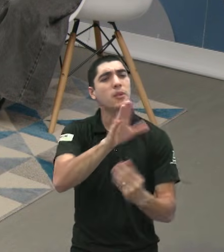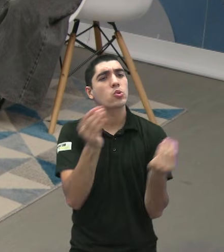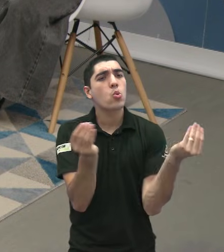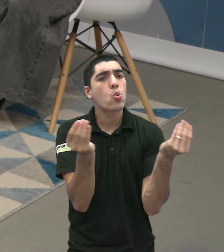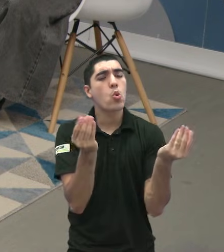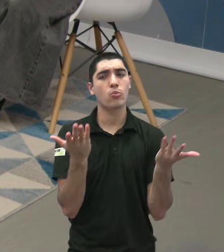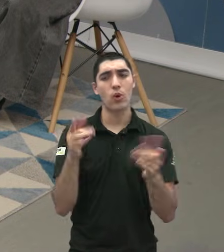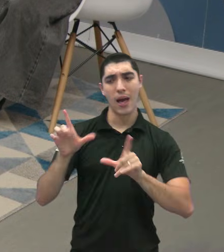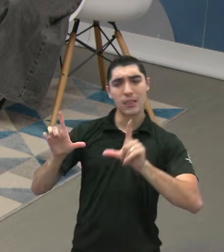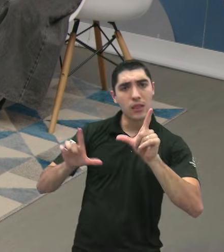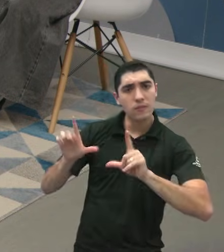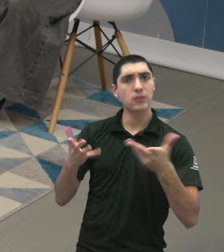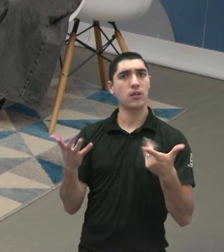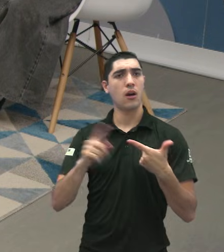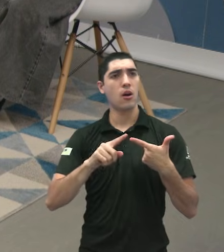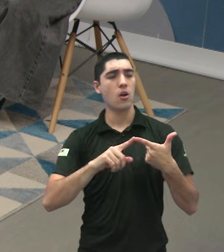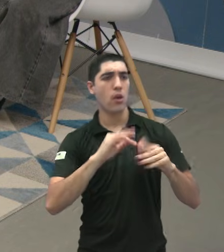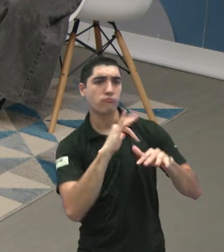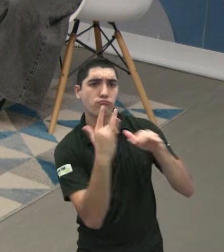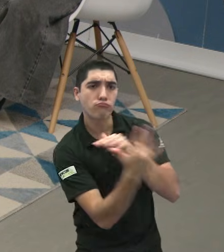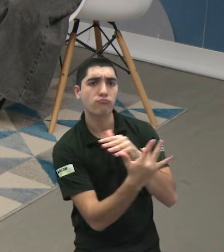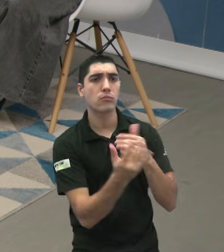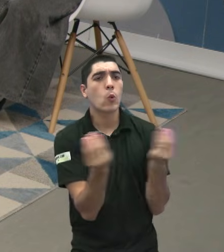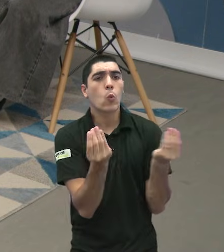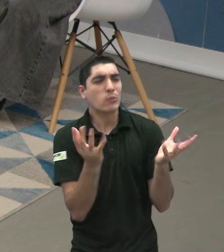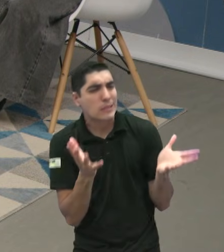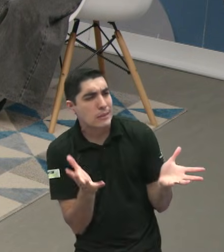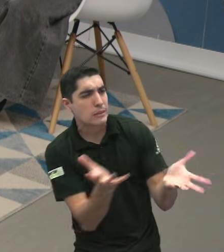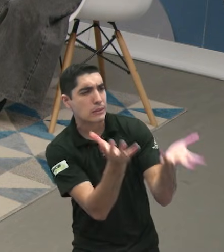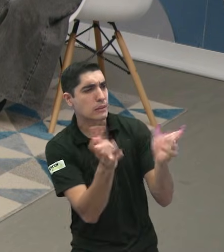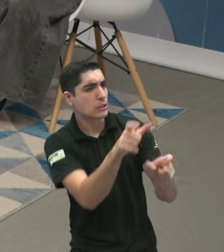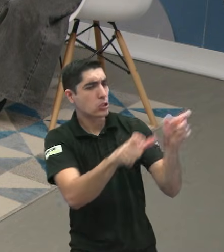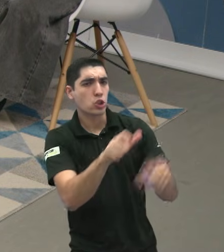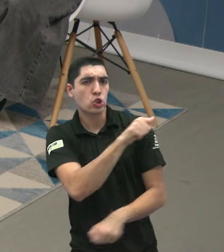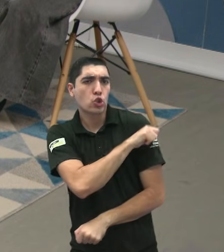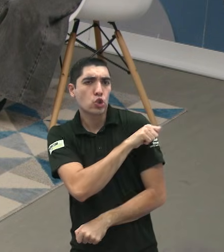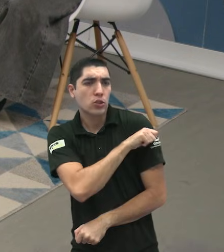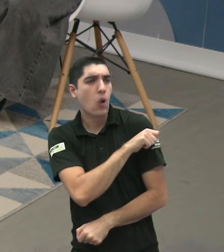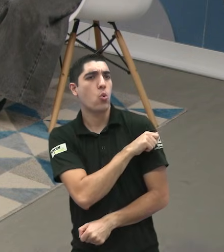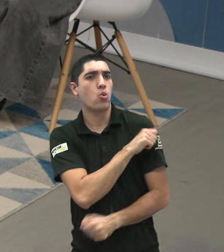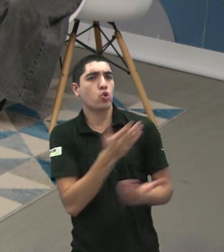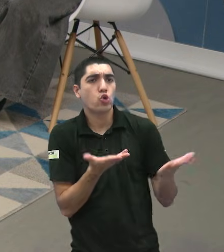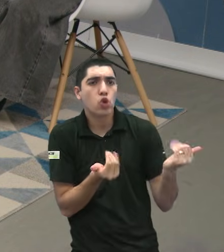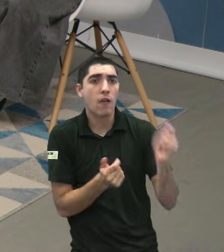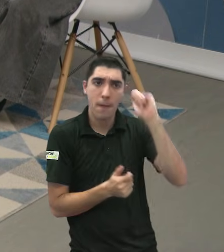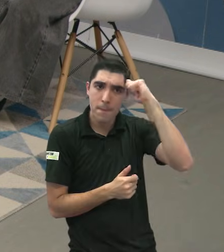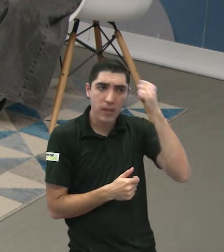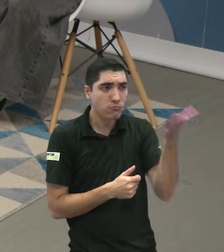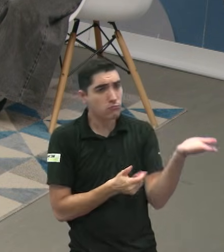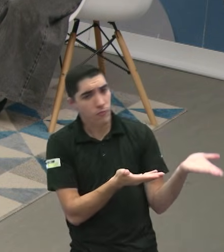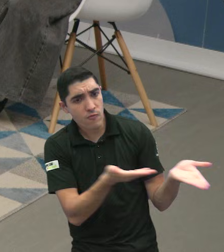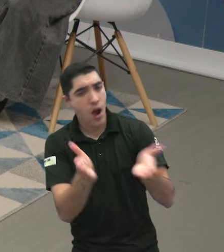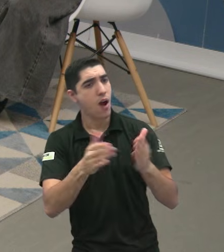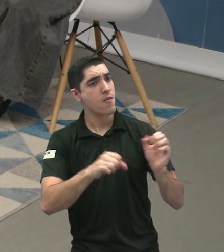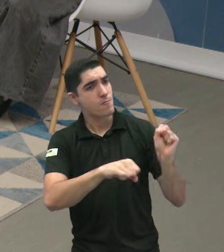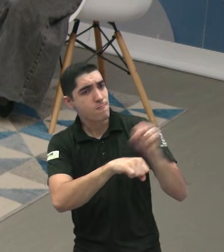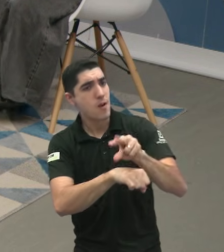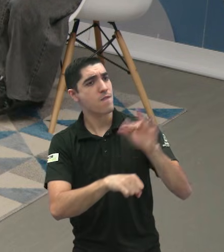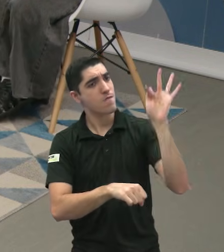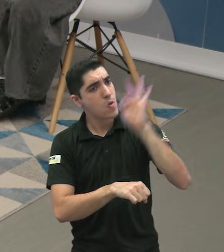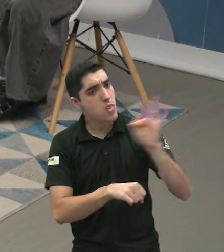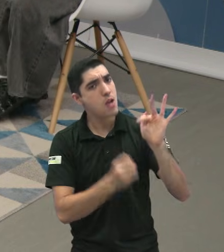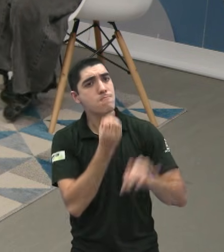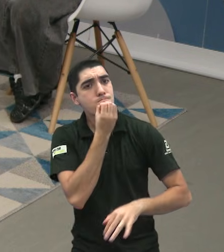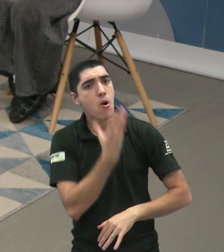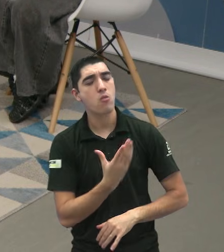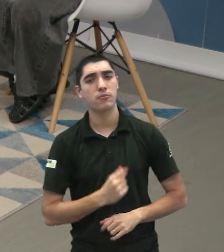as redes podem incentivar mais jovens negros a ver o ensino superior como um caminho